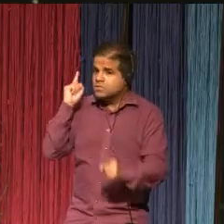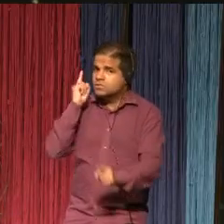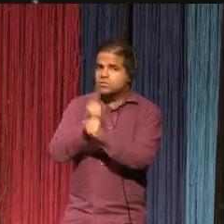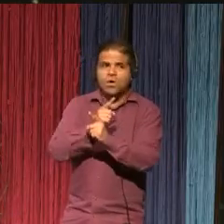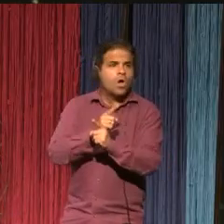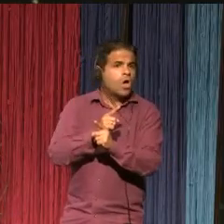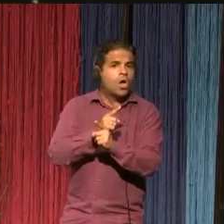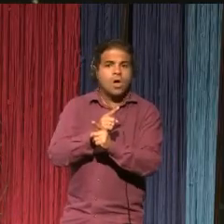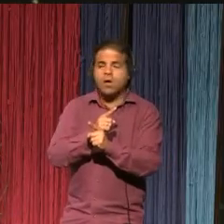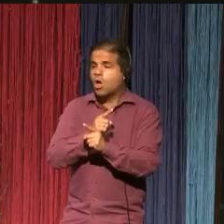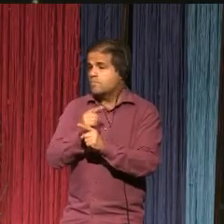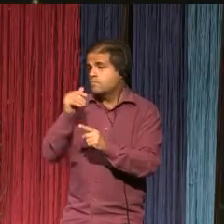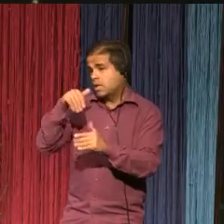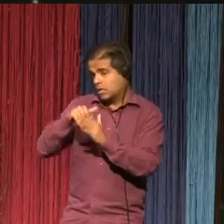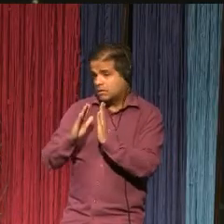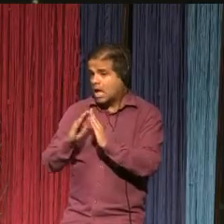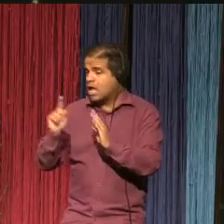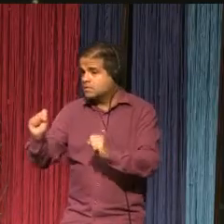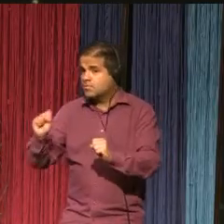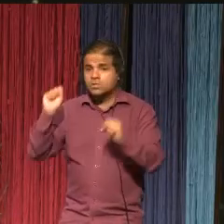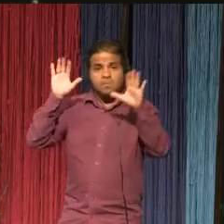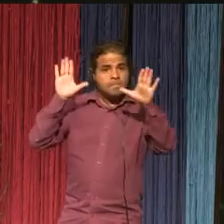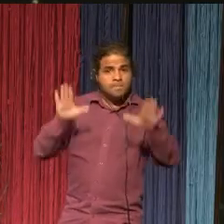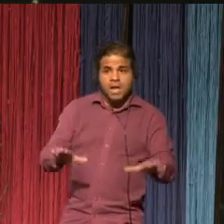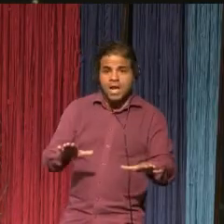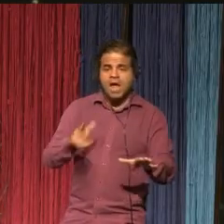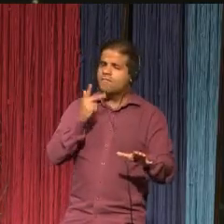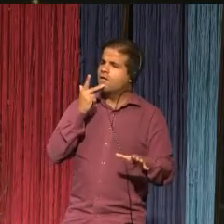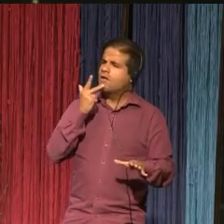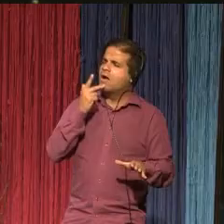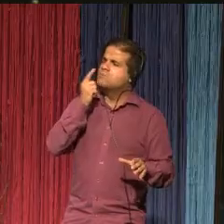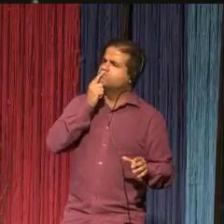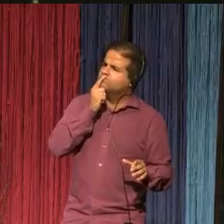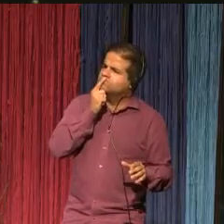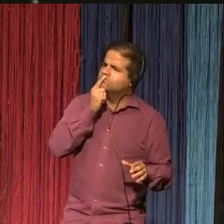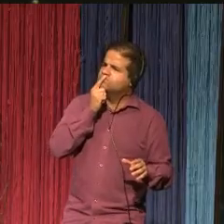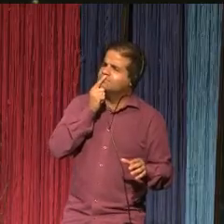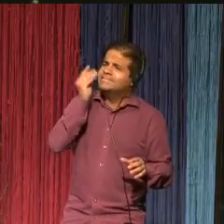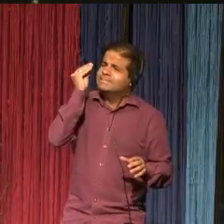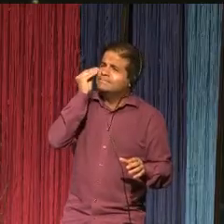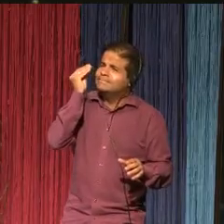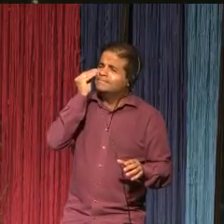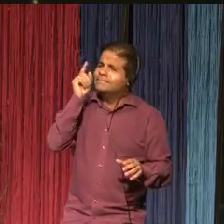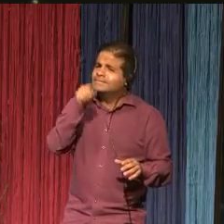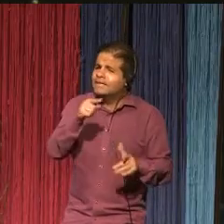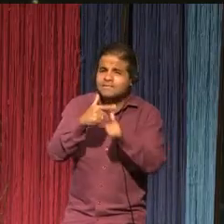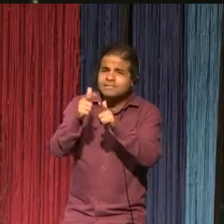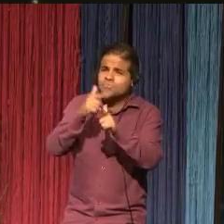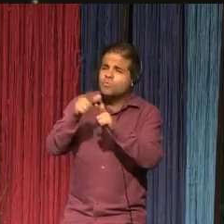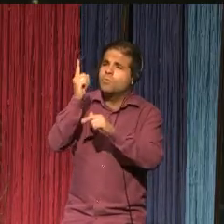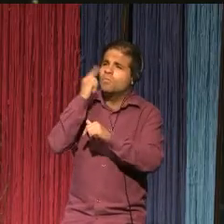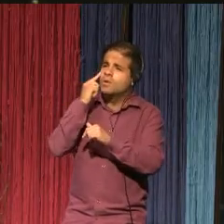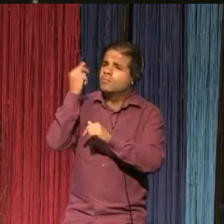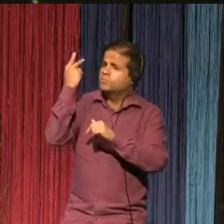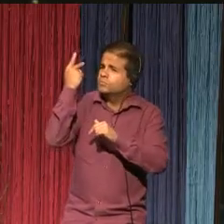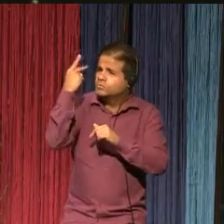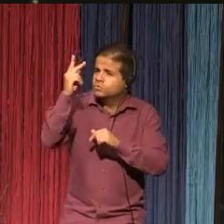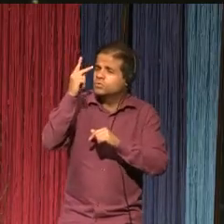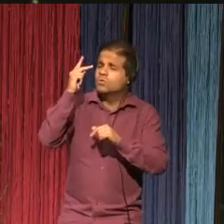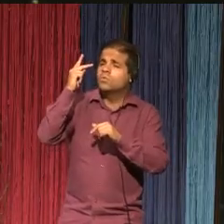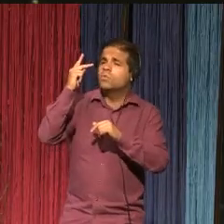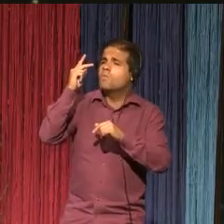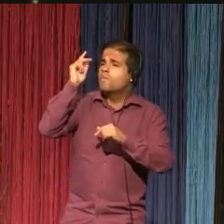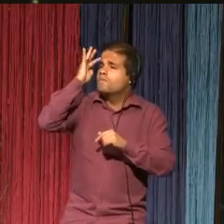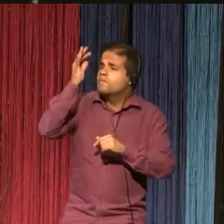discorda com alguém em casa. Você pode parar um pouquinho e falar: deixa eu tentar ver esse problema do seu ponto de